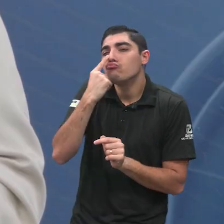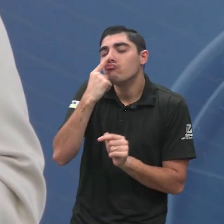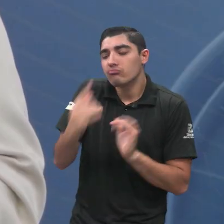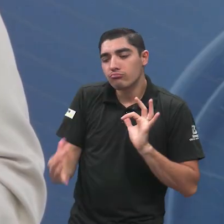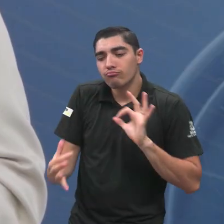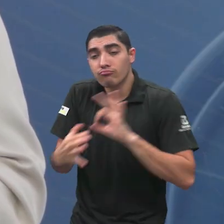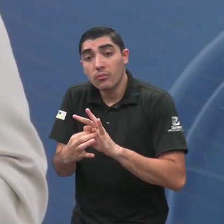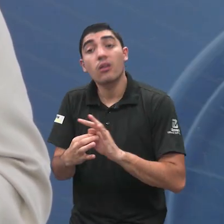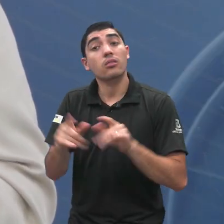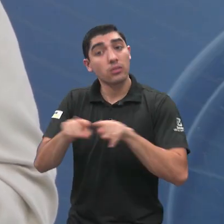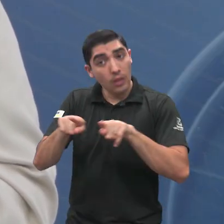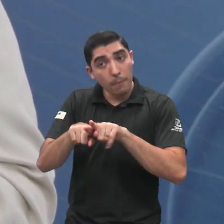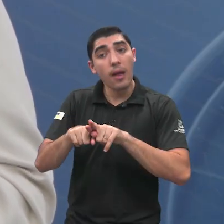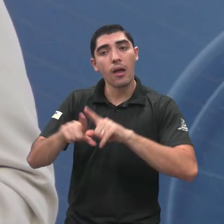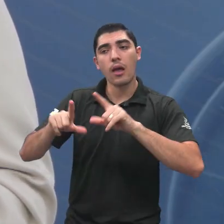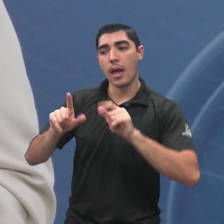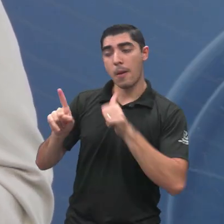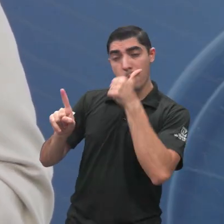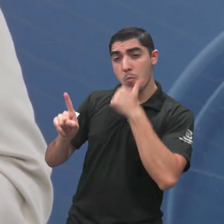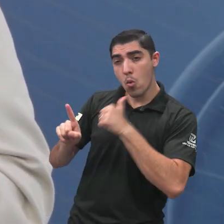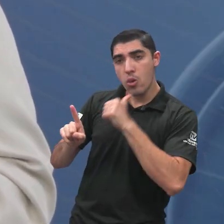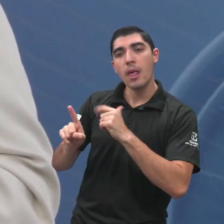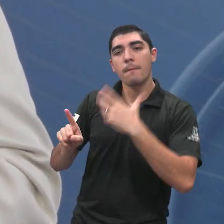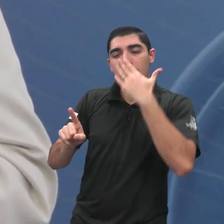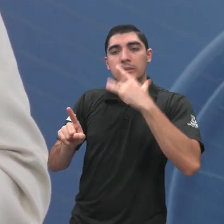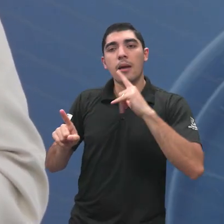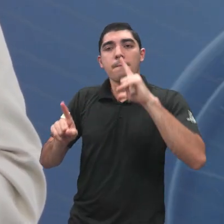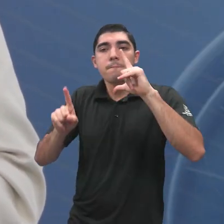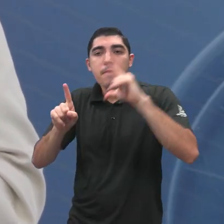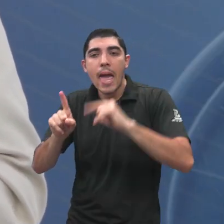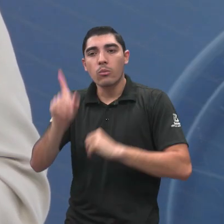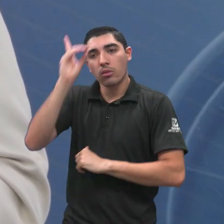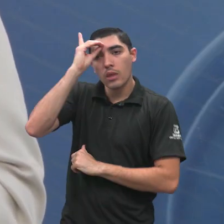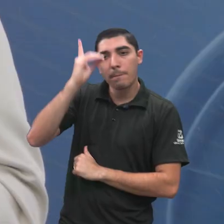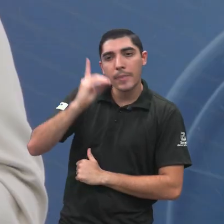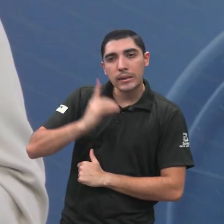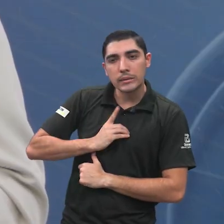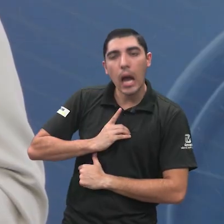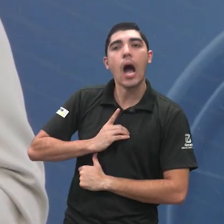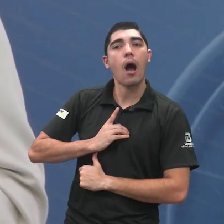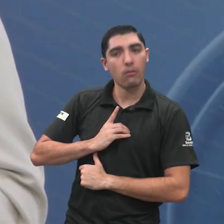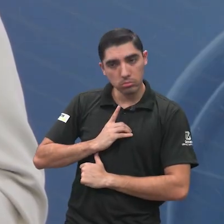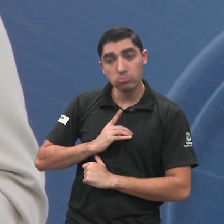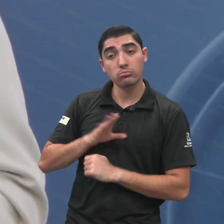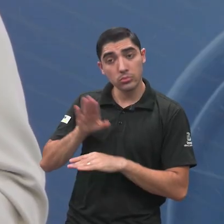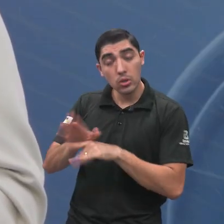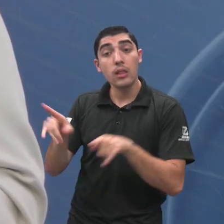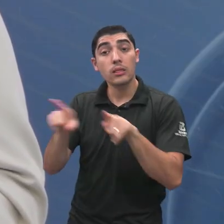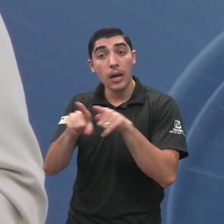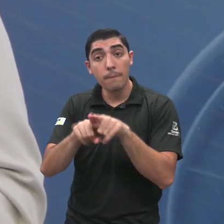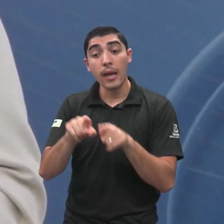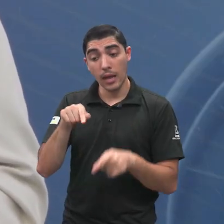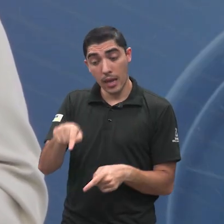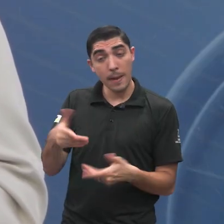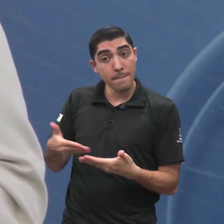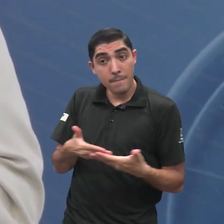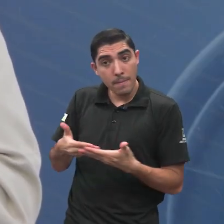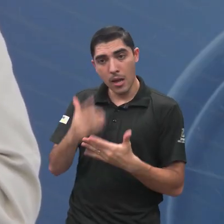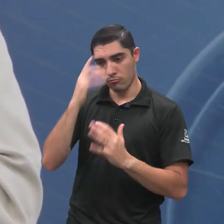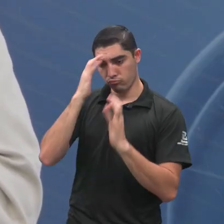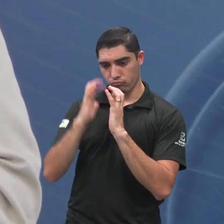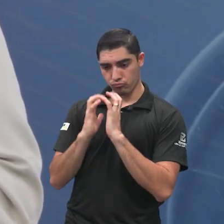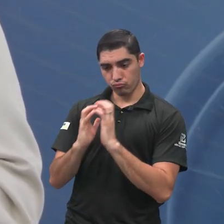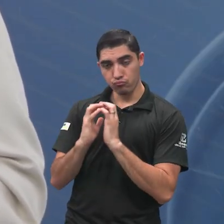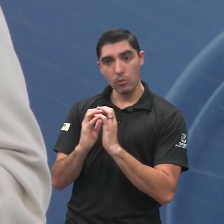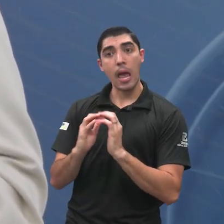de depressão pós-parto na mãe e até avanços no desenvolvimento cognitivo e emocional